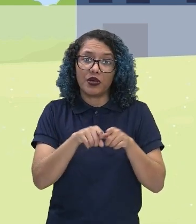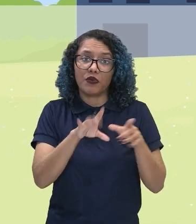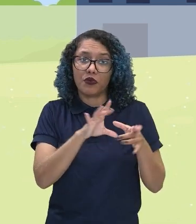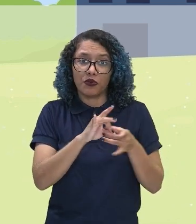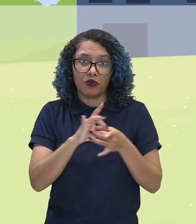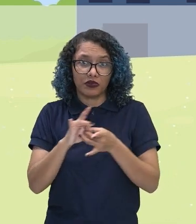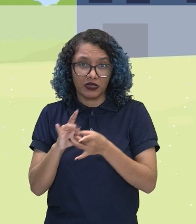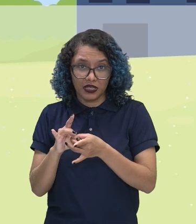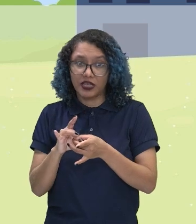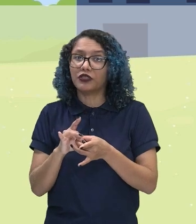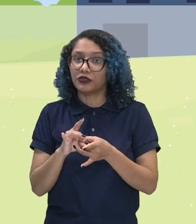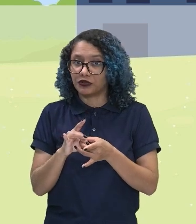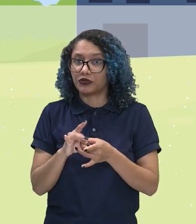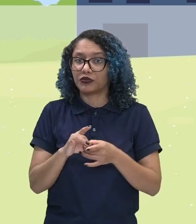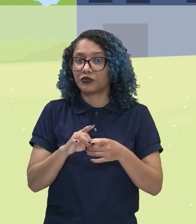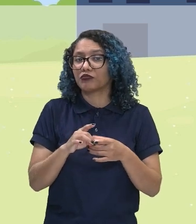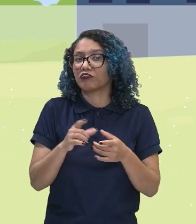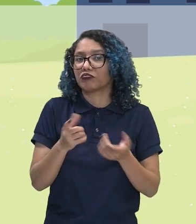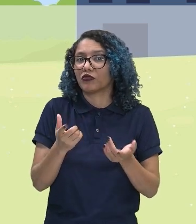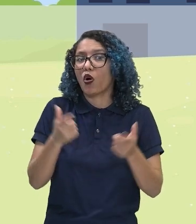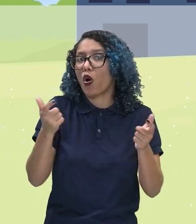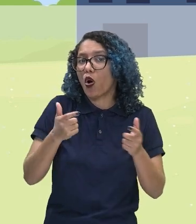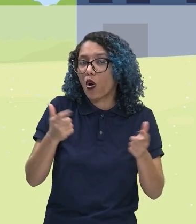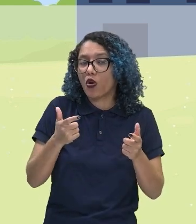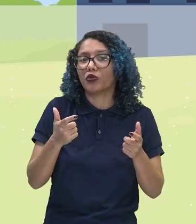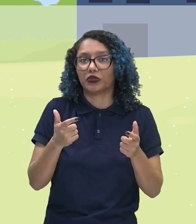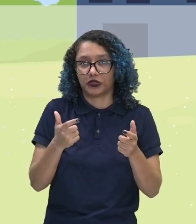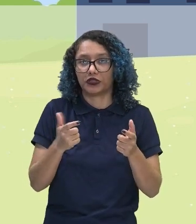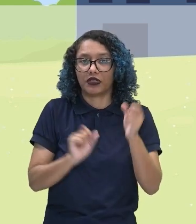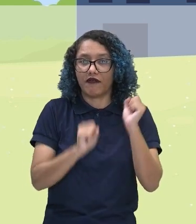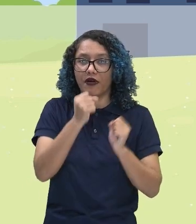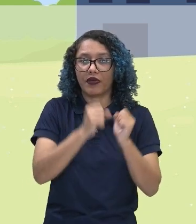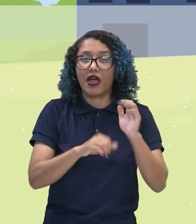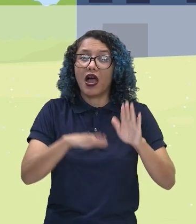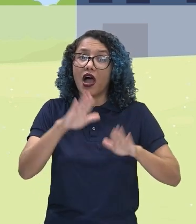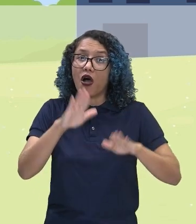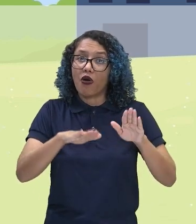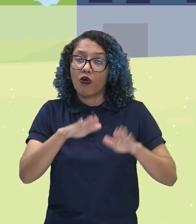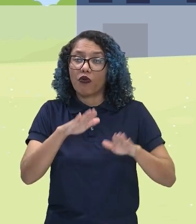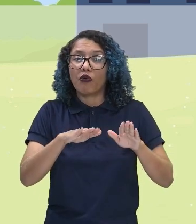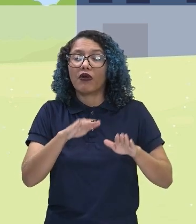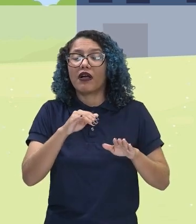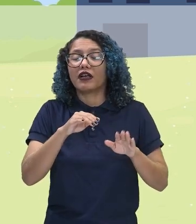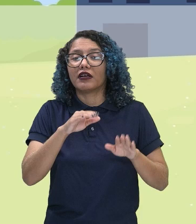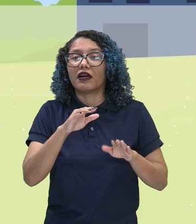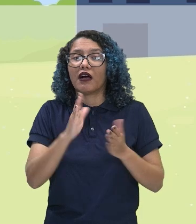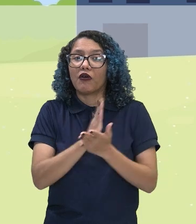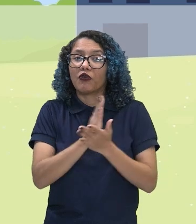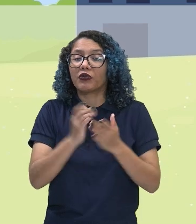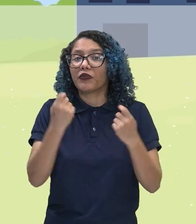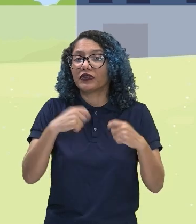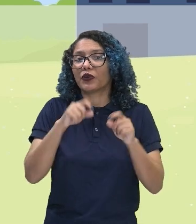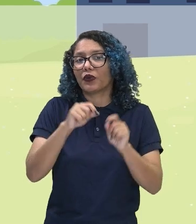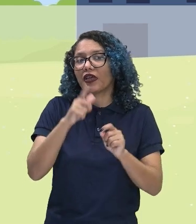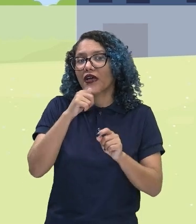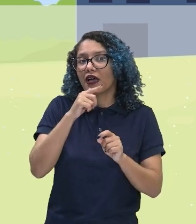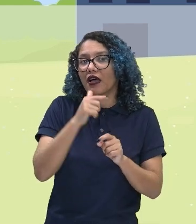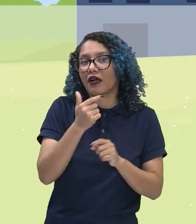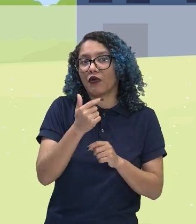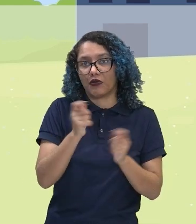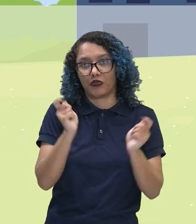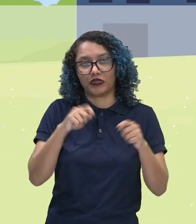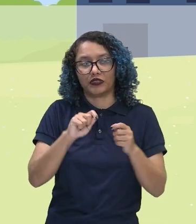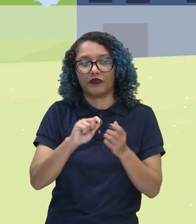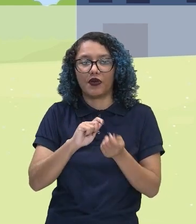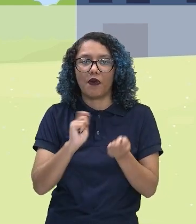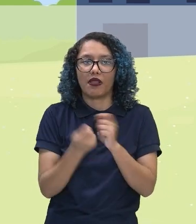encontra essa usina. Algumas vão precisar de água para gerar energia elétrica. Outras vão precisar apenas